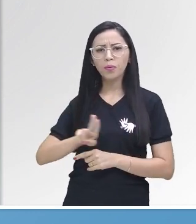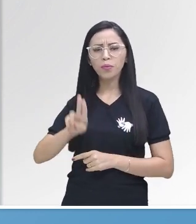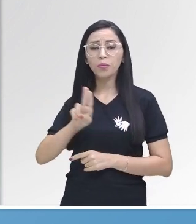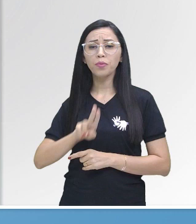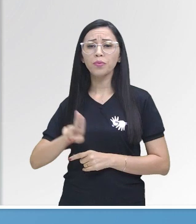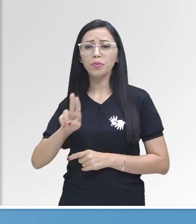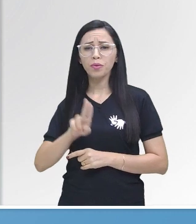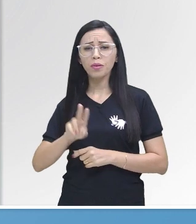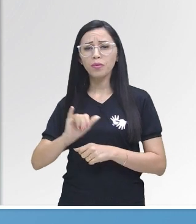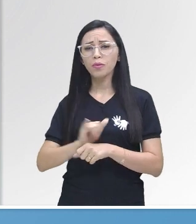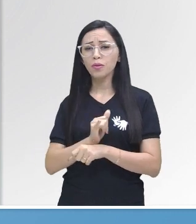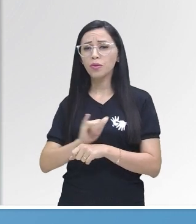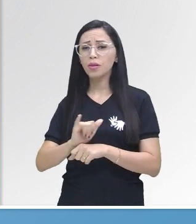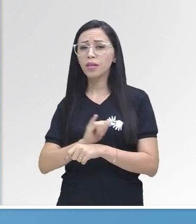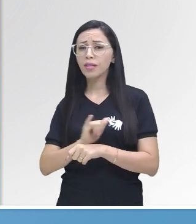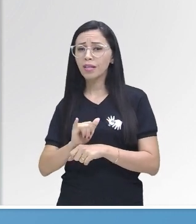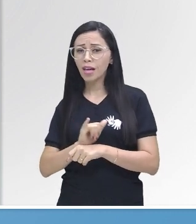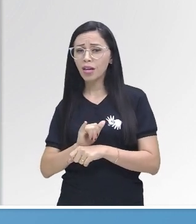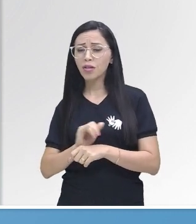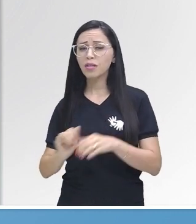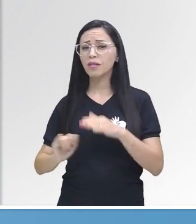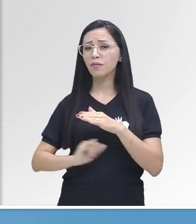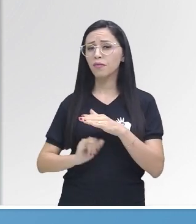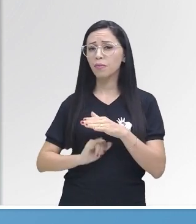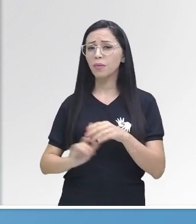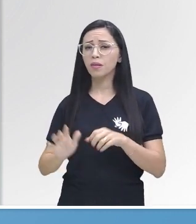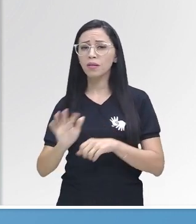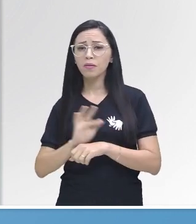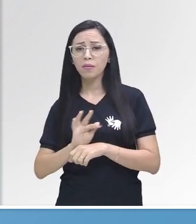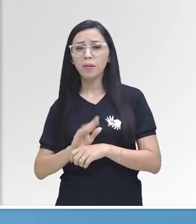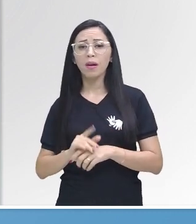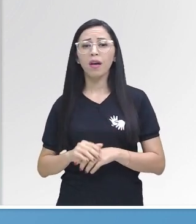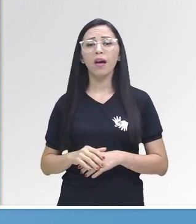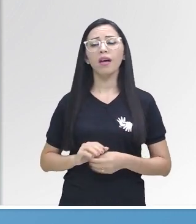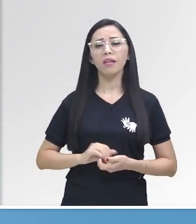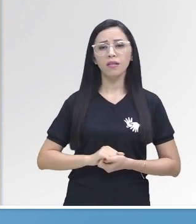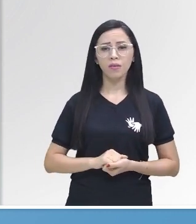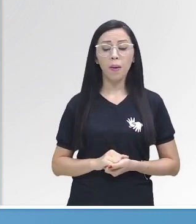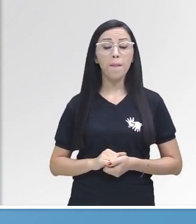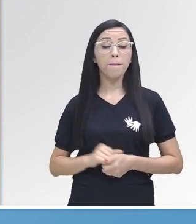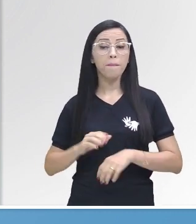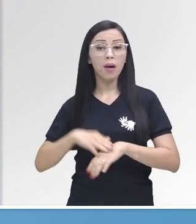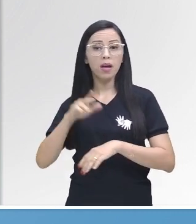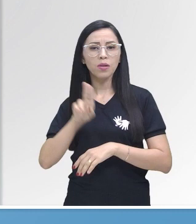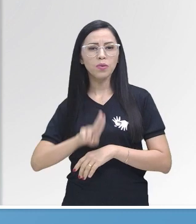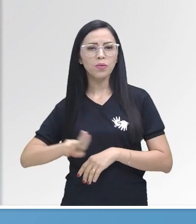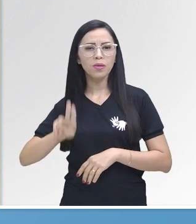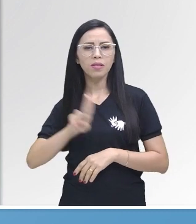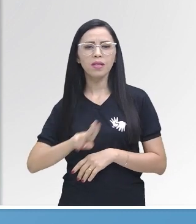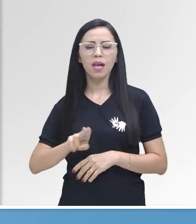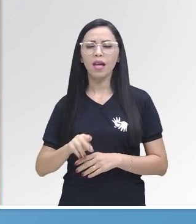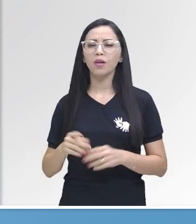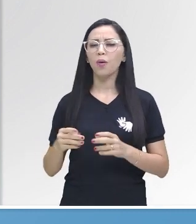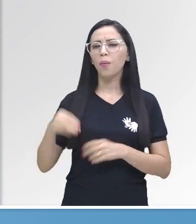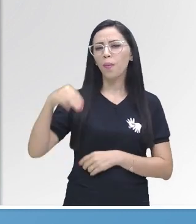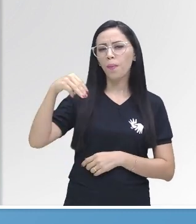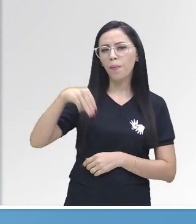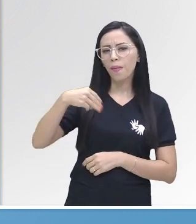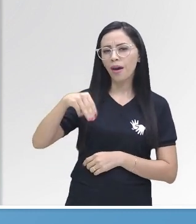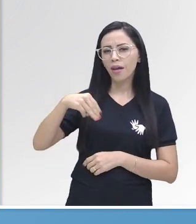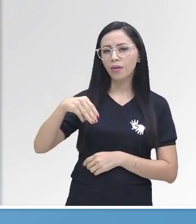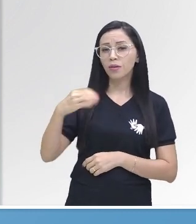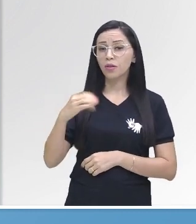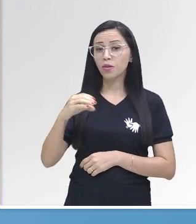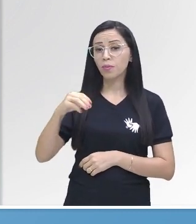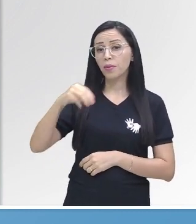não padronizadas e padronizadas, mais usuais, como o metro, centímetro e